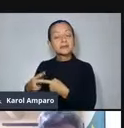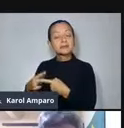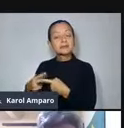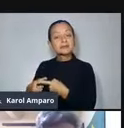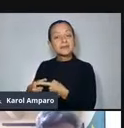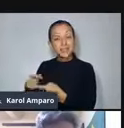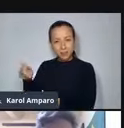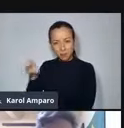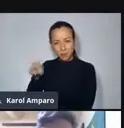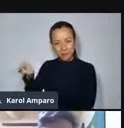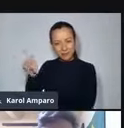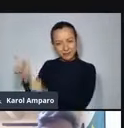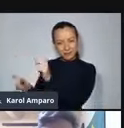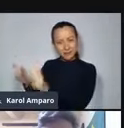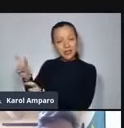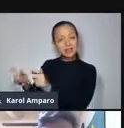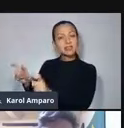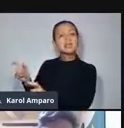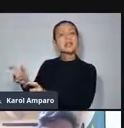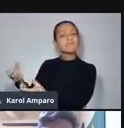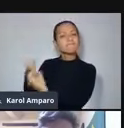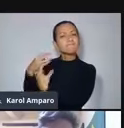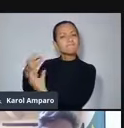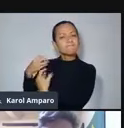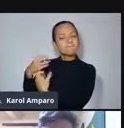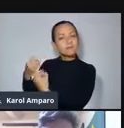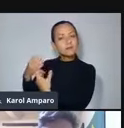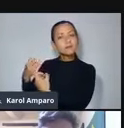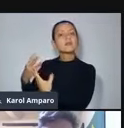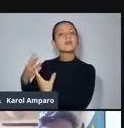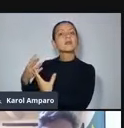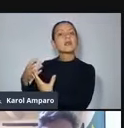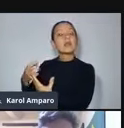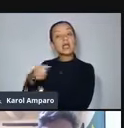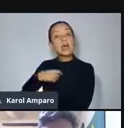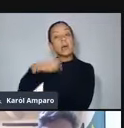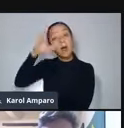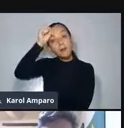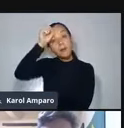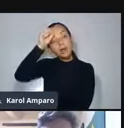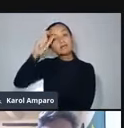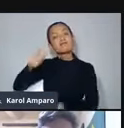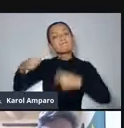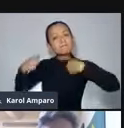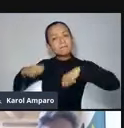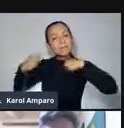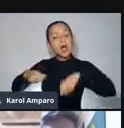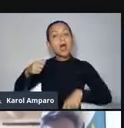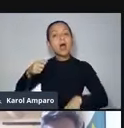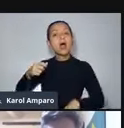me deixaram bem concluído para mim a necessidade de dar uma continuidade, né?